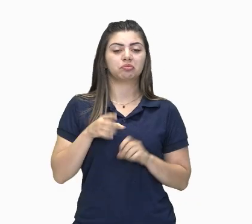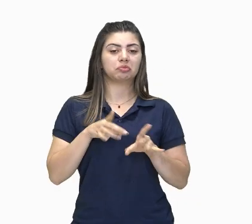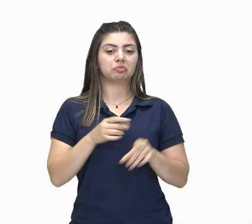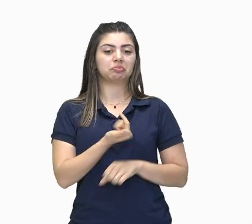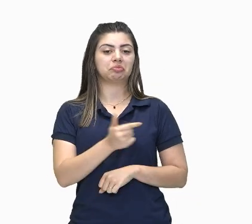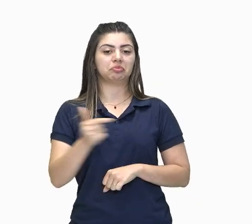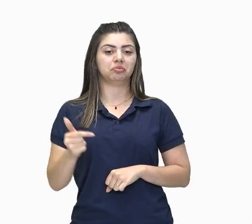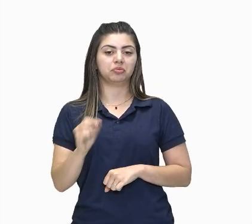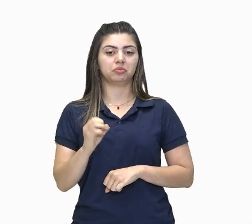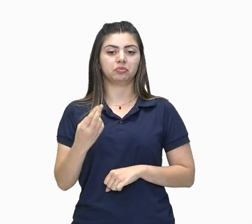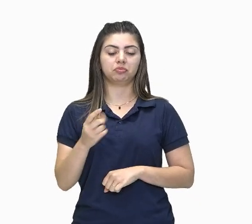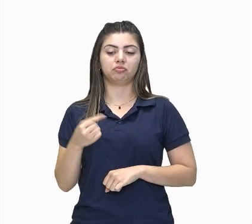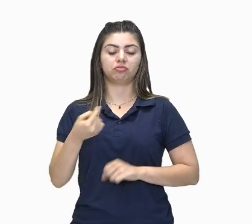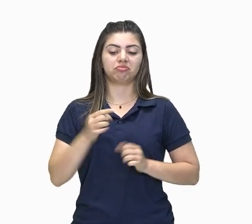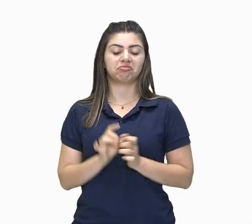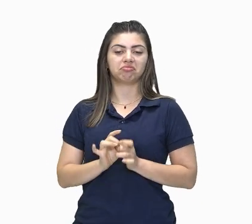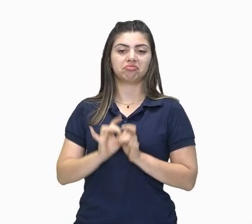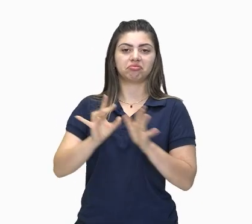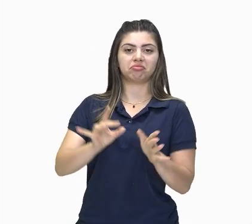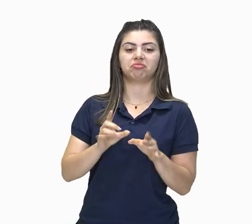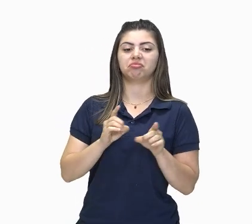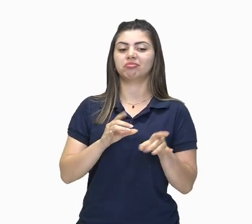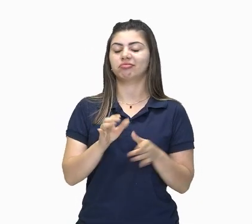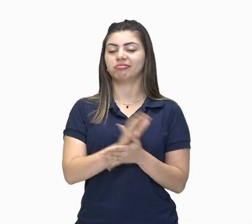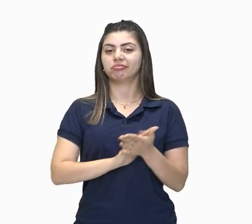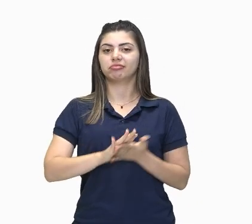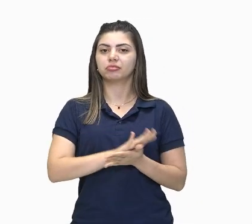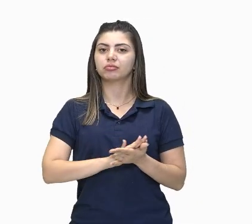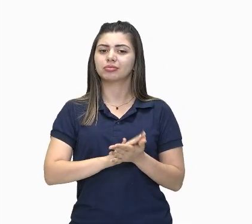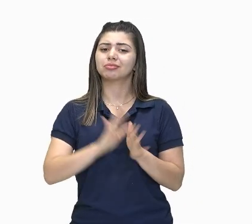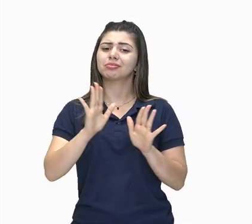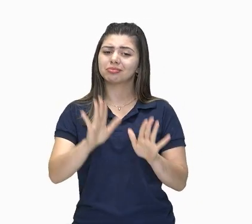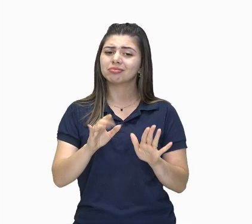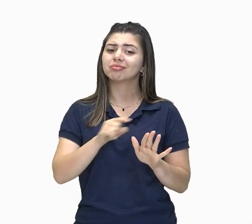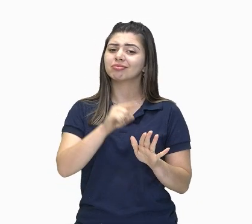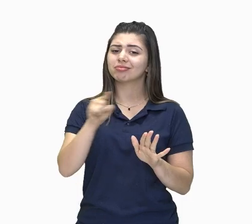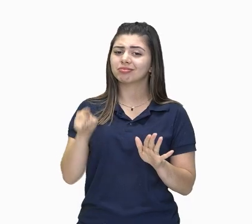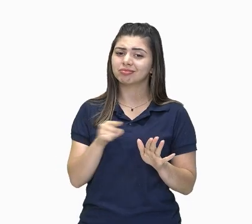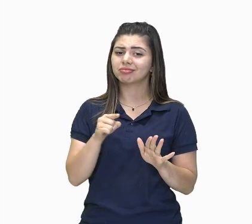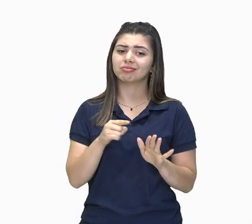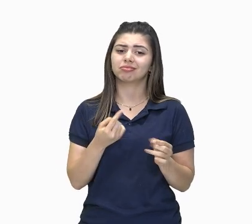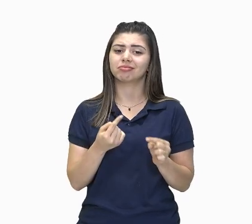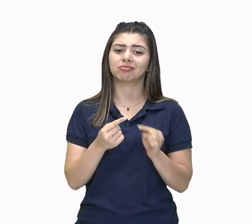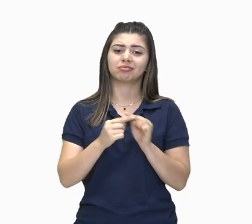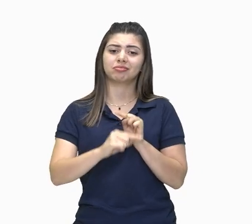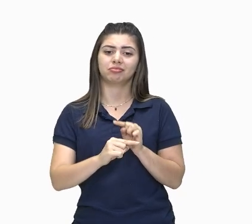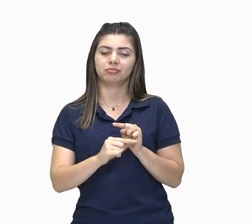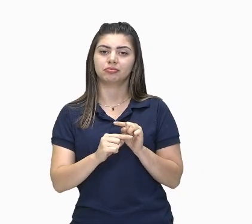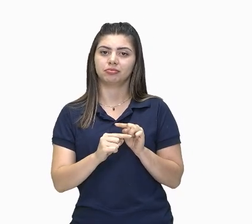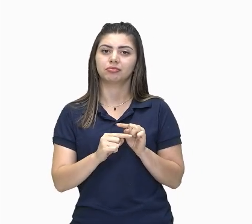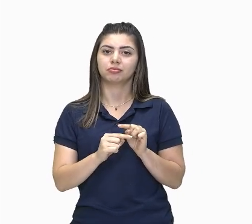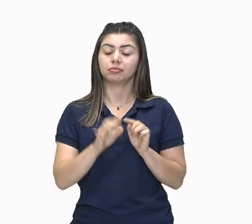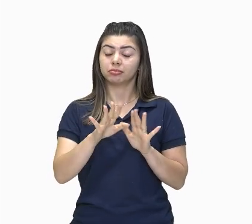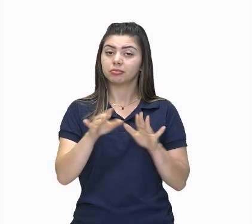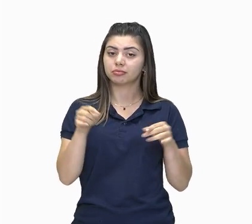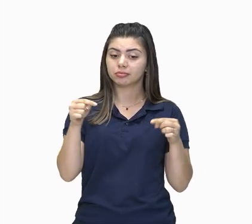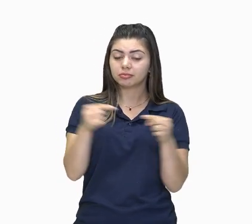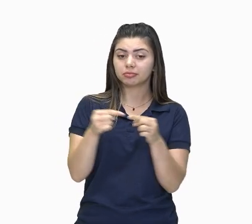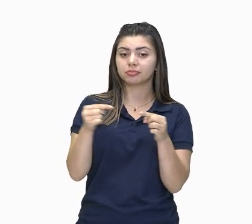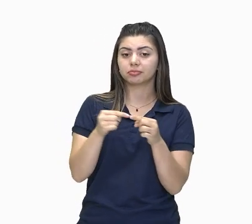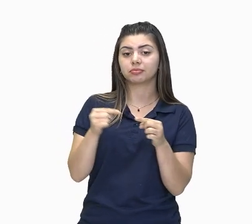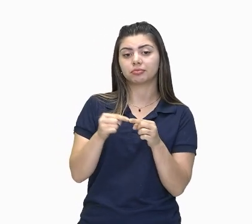doutrina ou somos livres de doutrina, essas afirmações já são, por